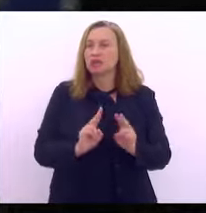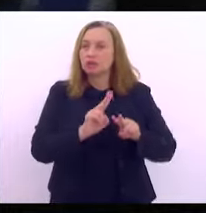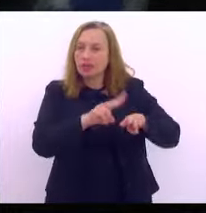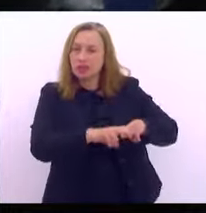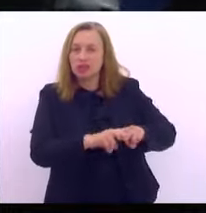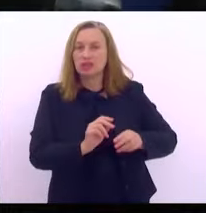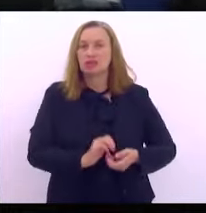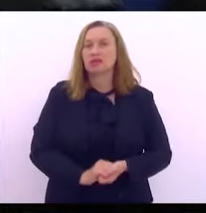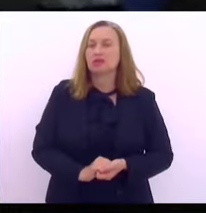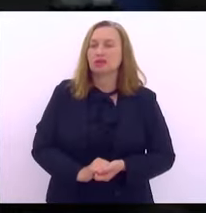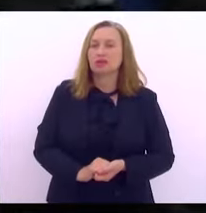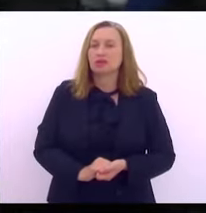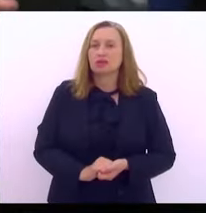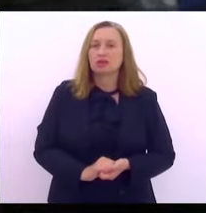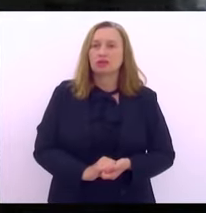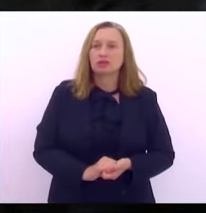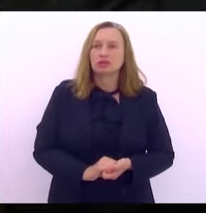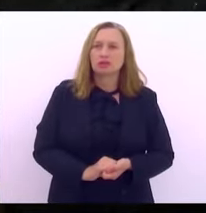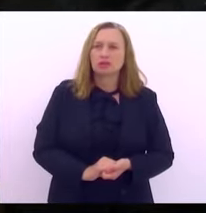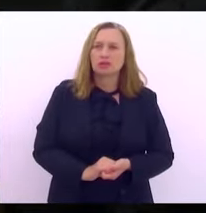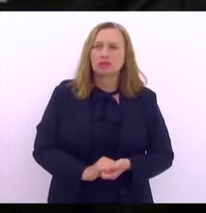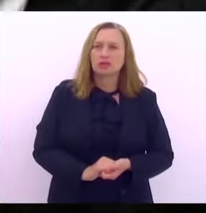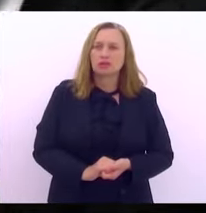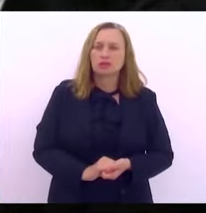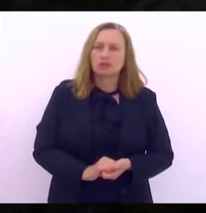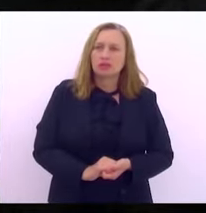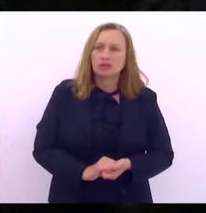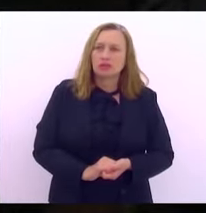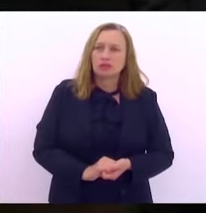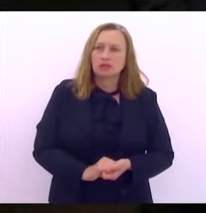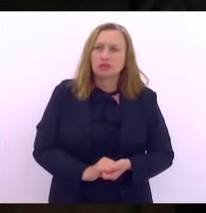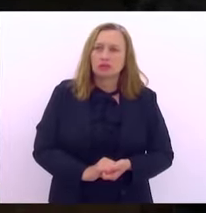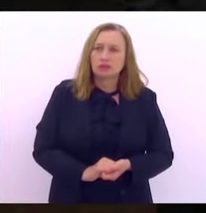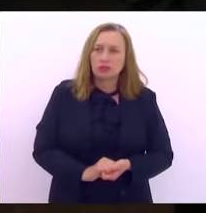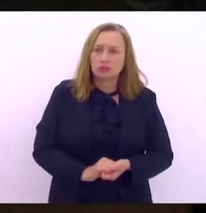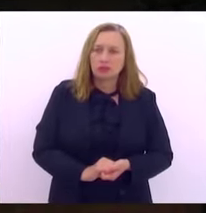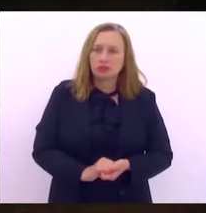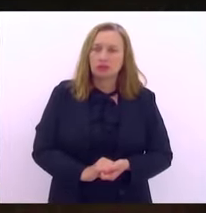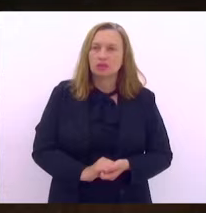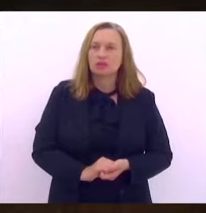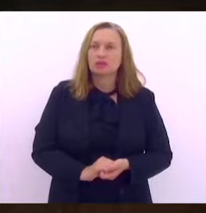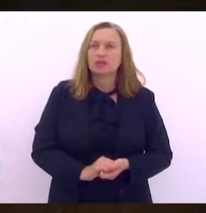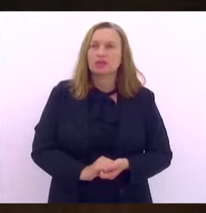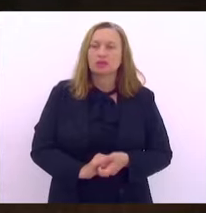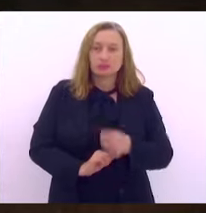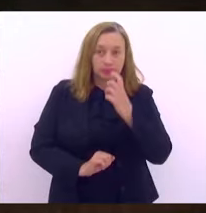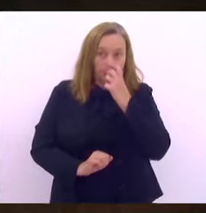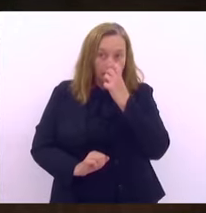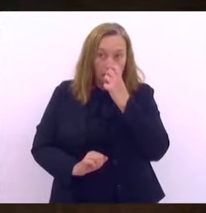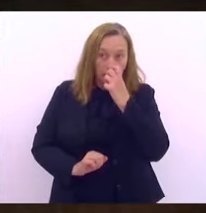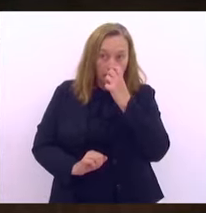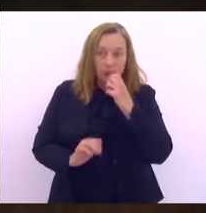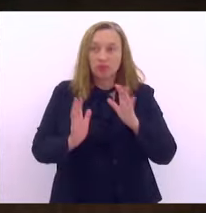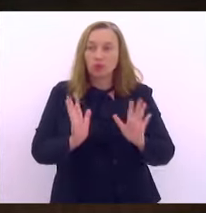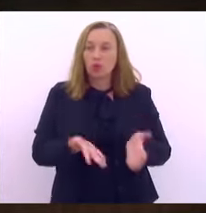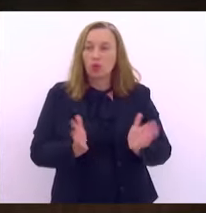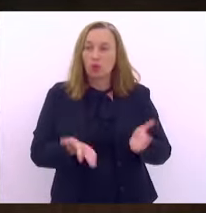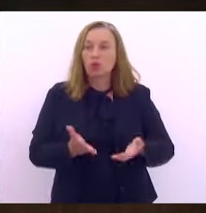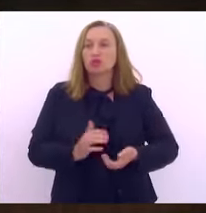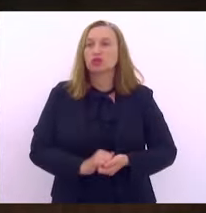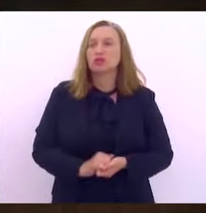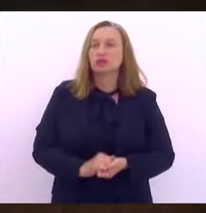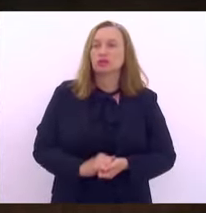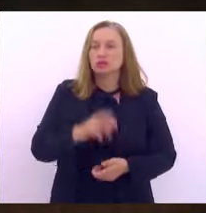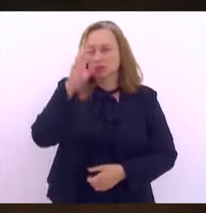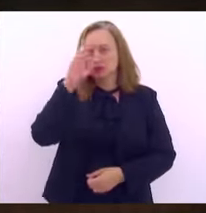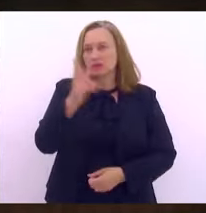Mostra total despreparo essa secretária para estar ocupando o carro que ela ocupa, presidente. E não é de hoje que eu, o